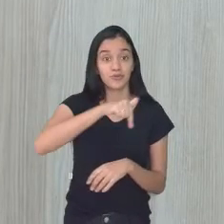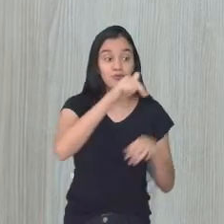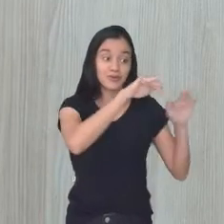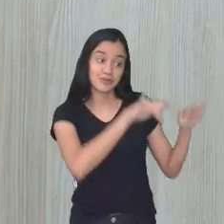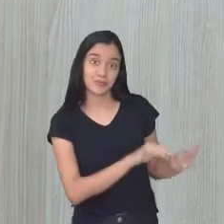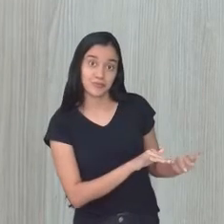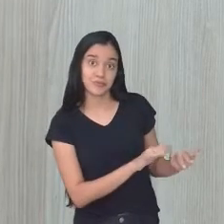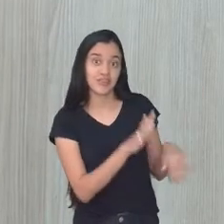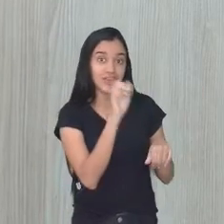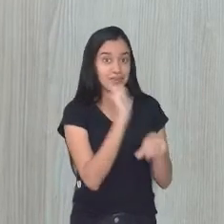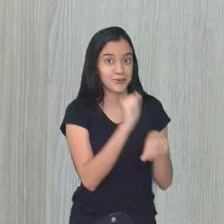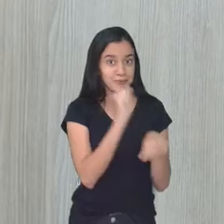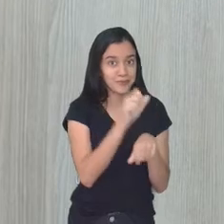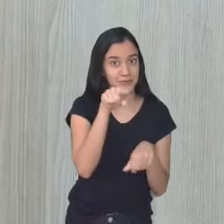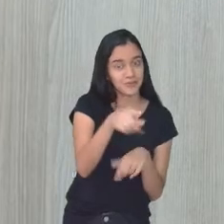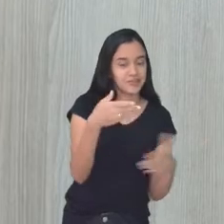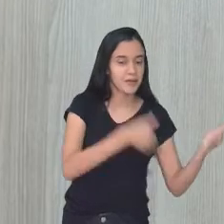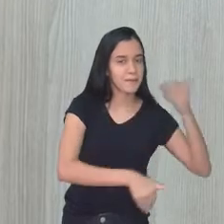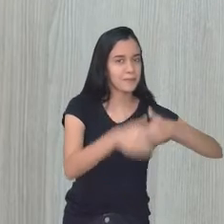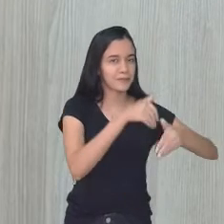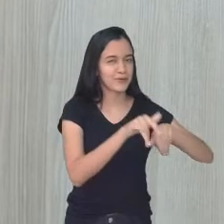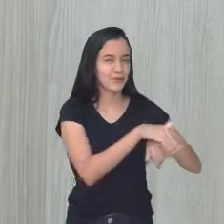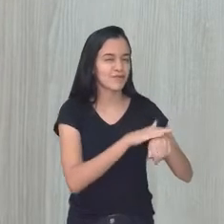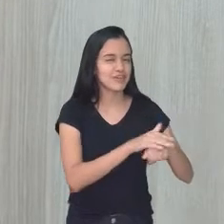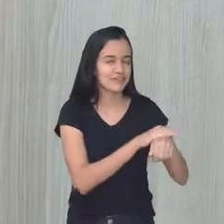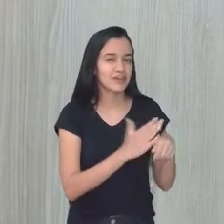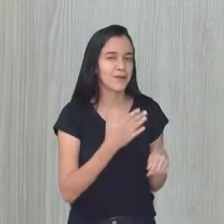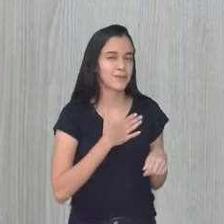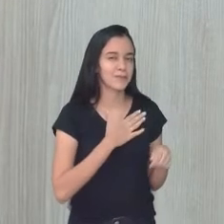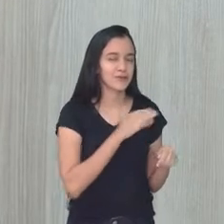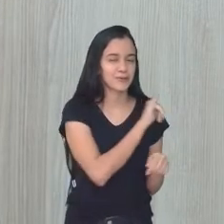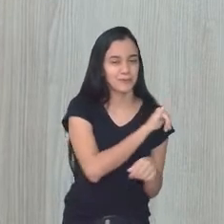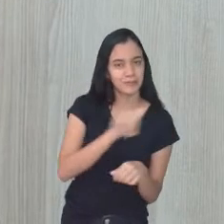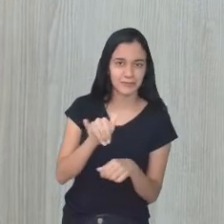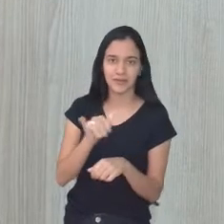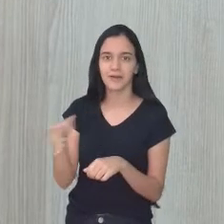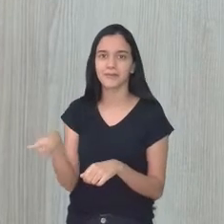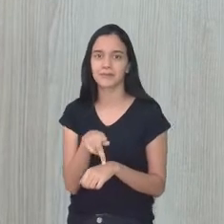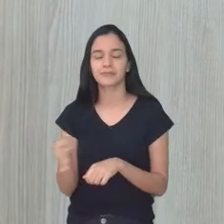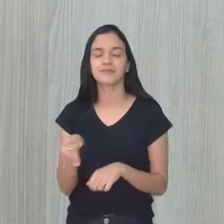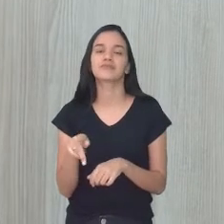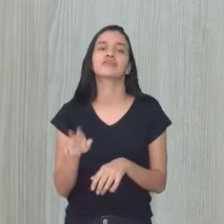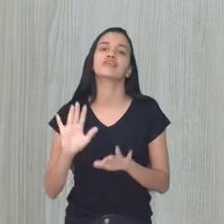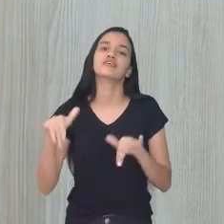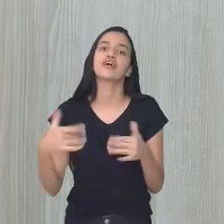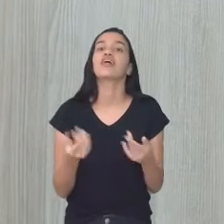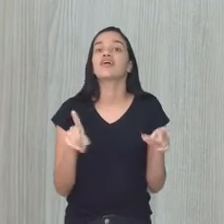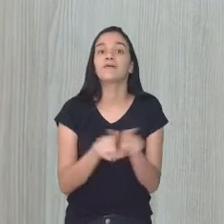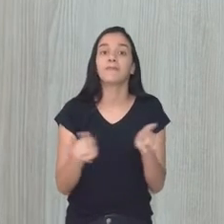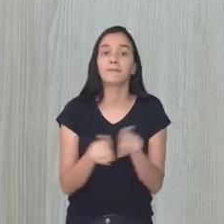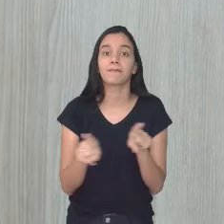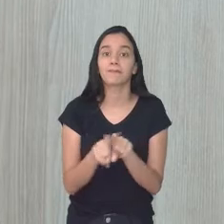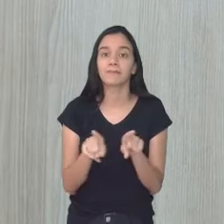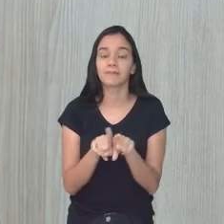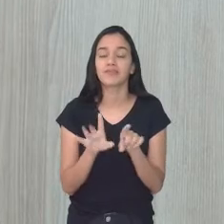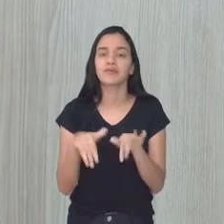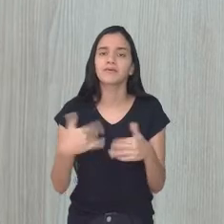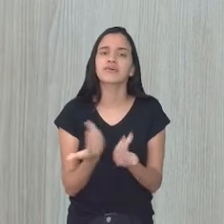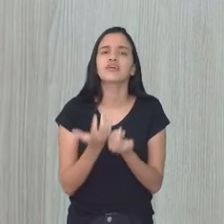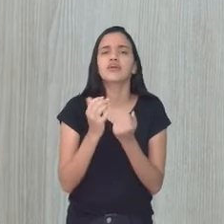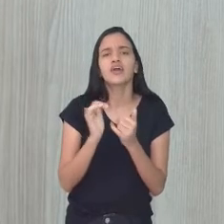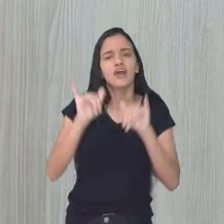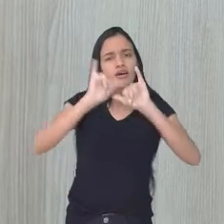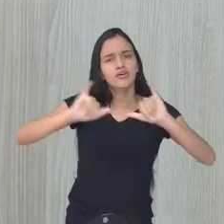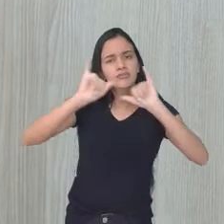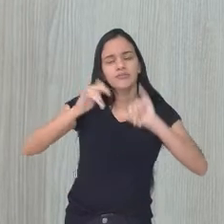chat, esperando aqui vocês conversarem aqui comigo e eu passar para a professora Isabel algumas informações. E em relação a essa campanha,